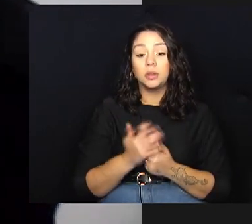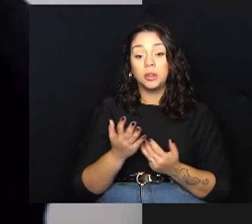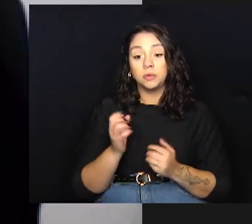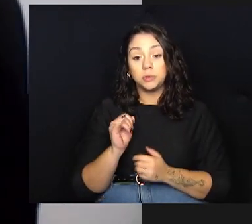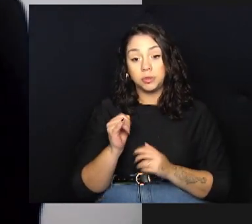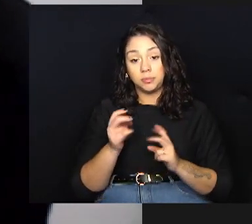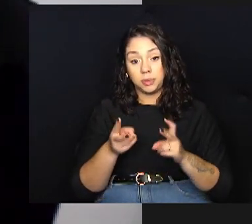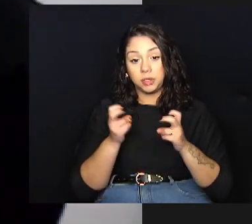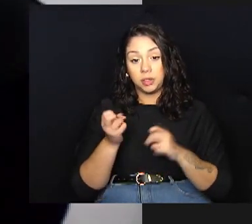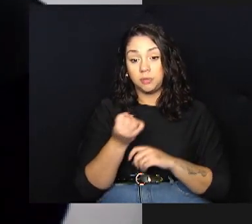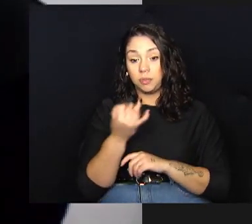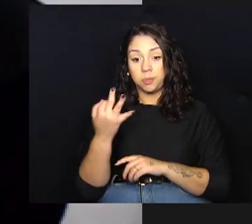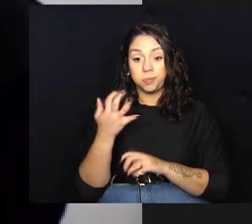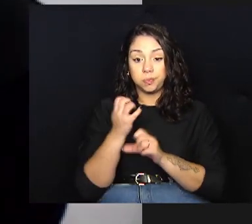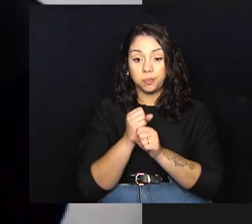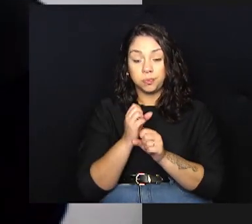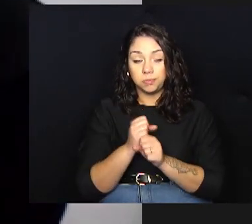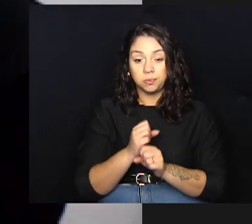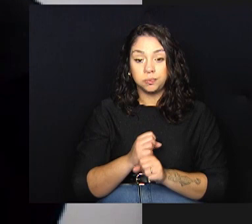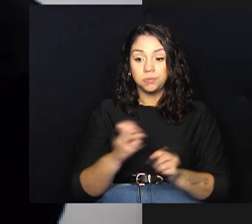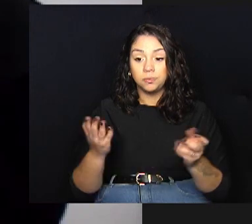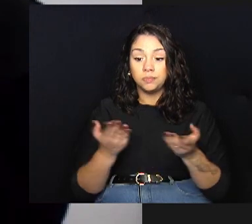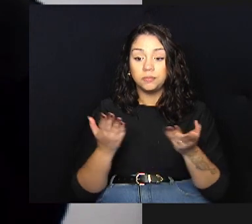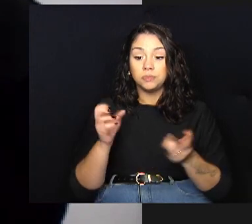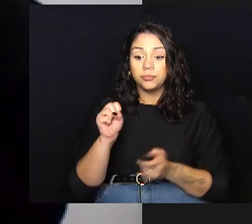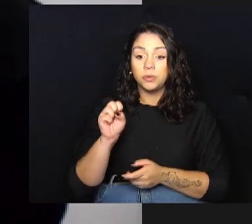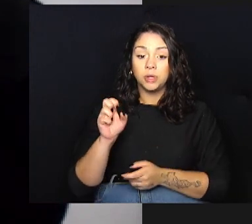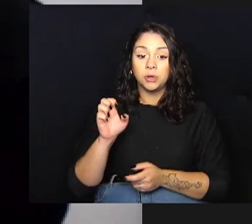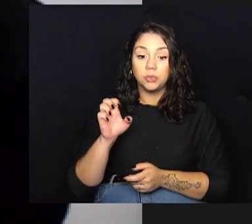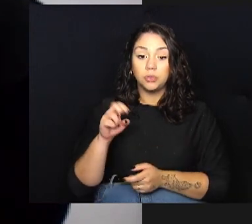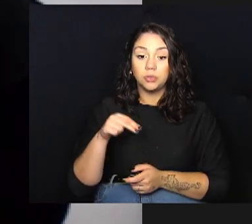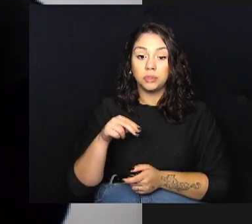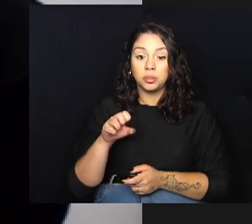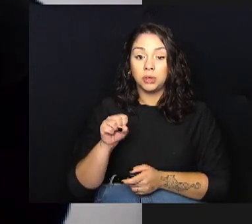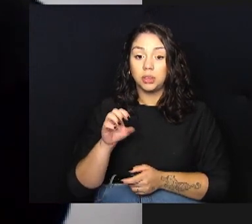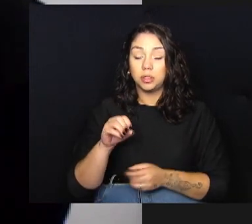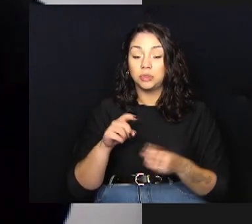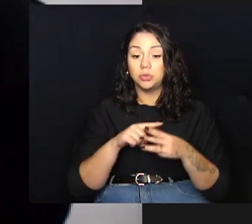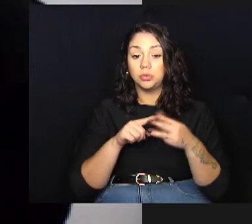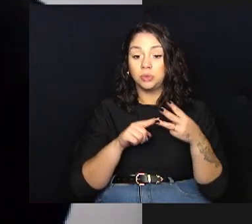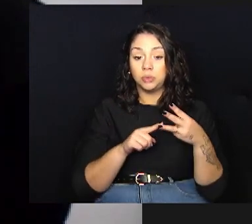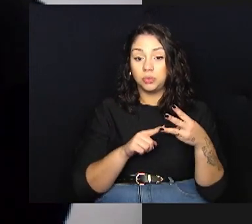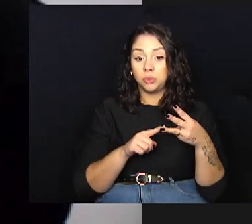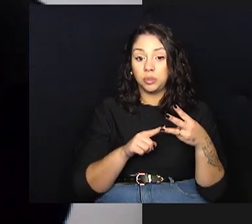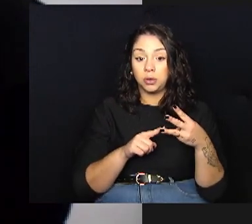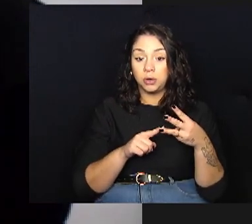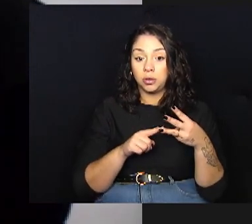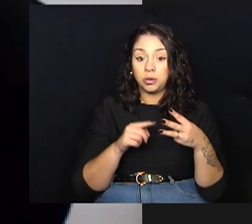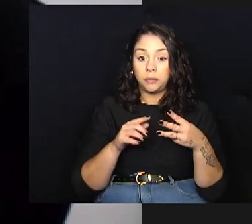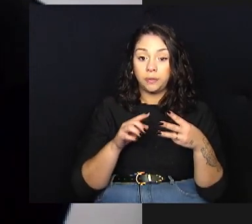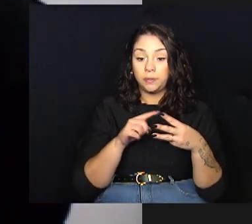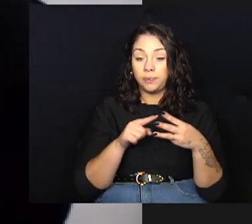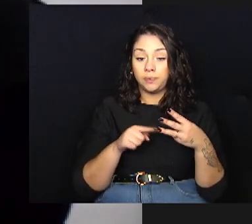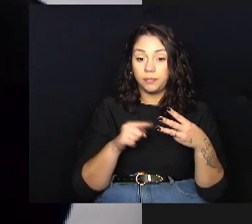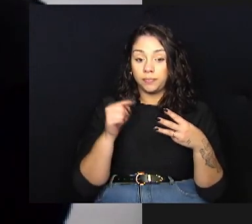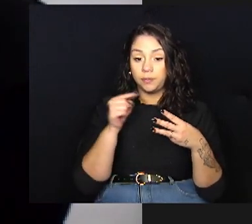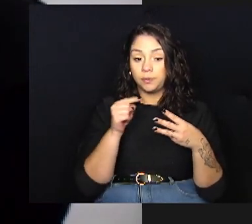gente observa os dados recentes do censo não é nenhuma dessas grandes tendências ela ela